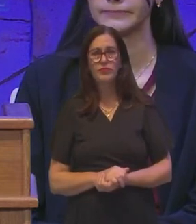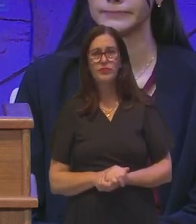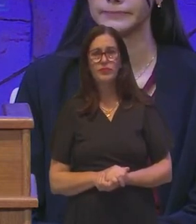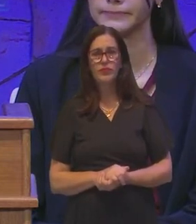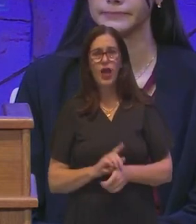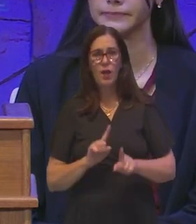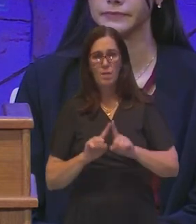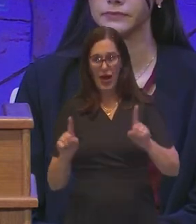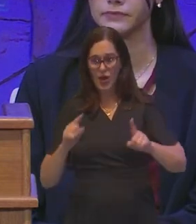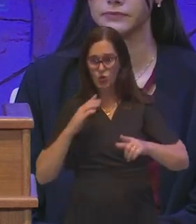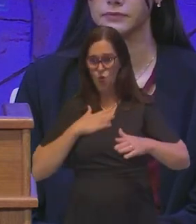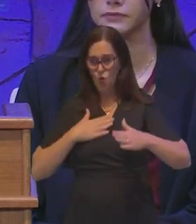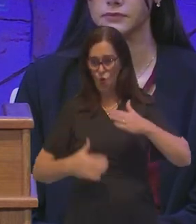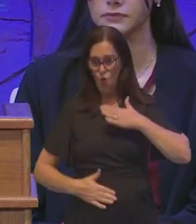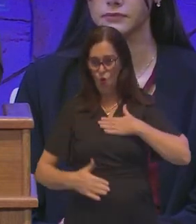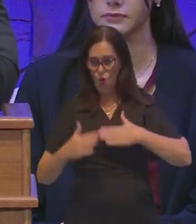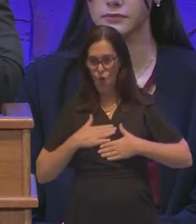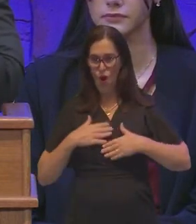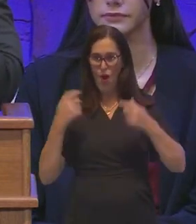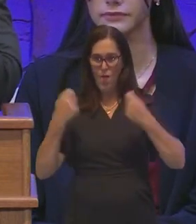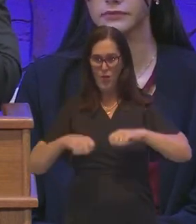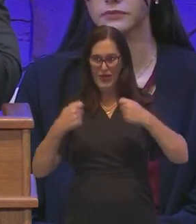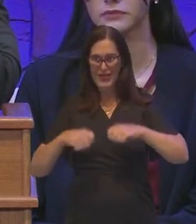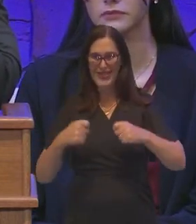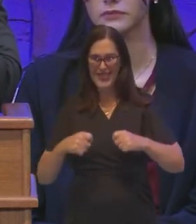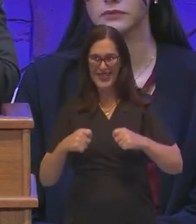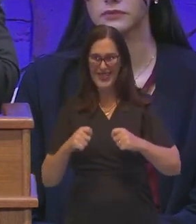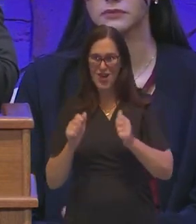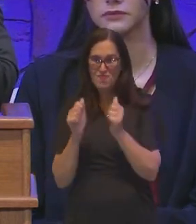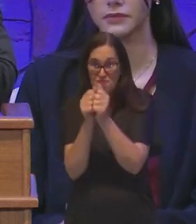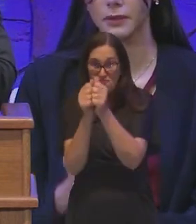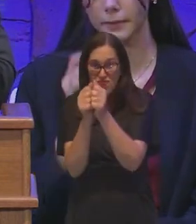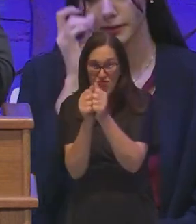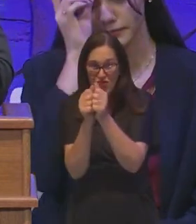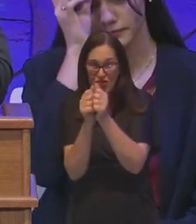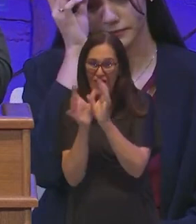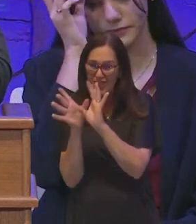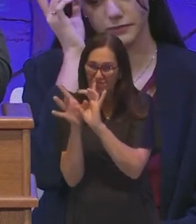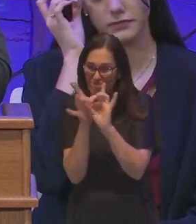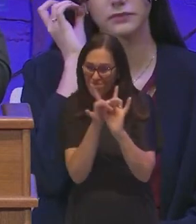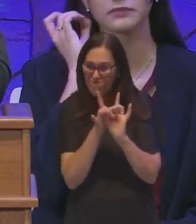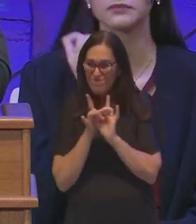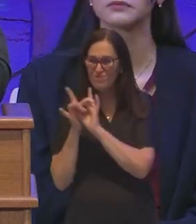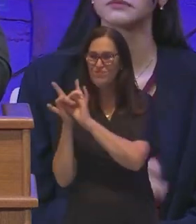Mas o corpo precisa estar unido.